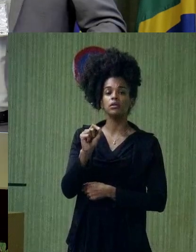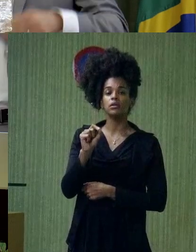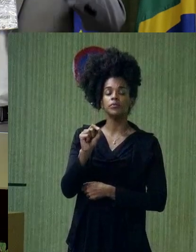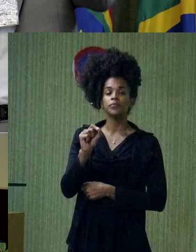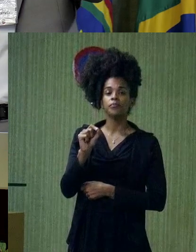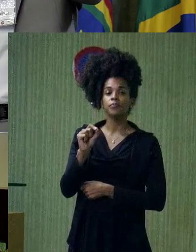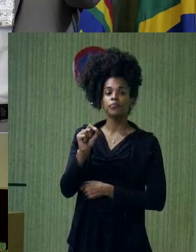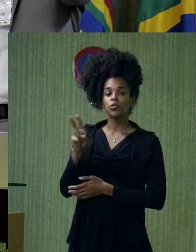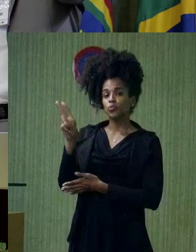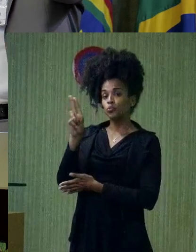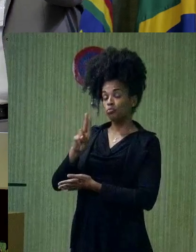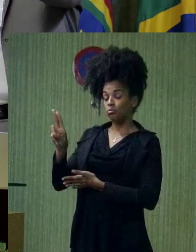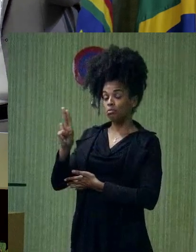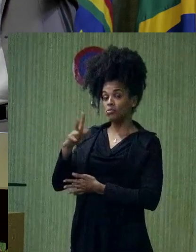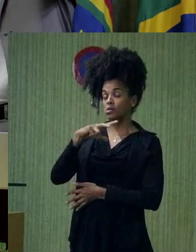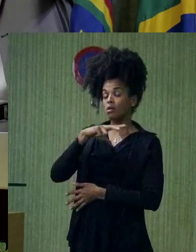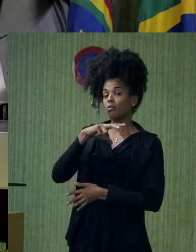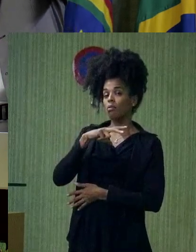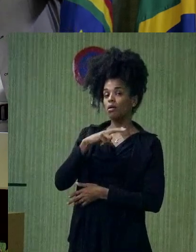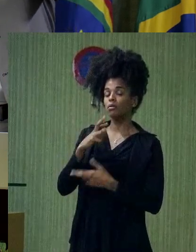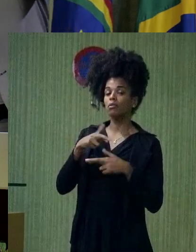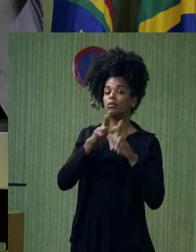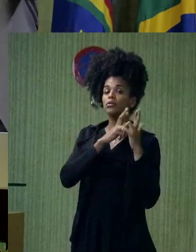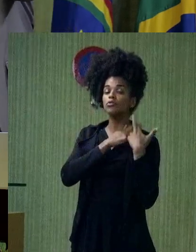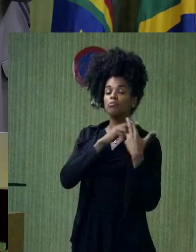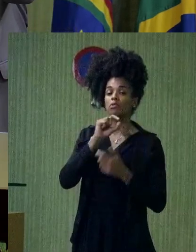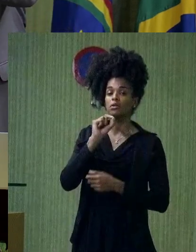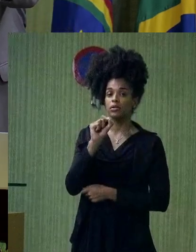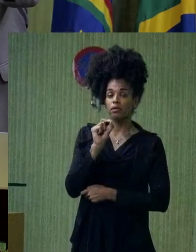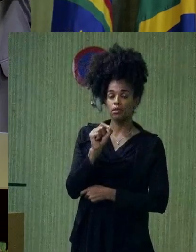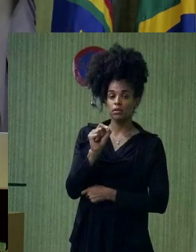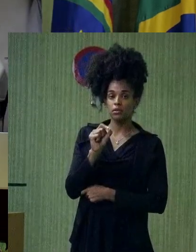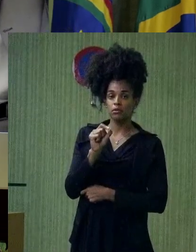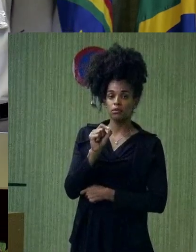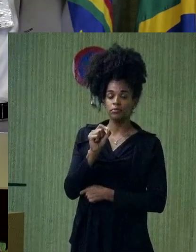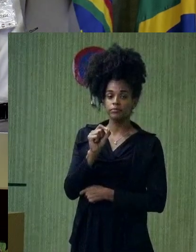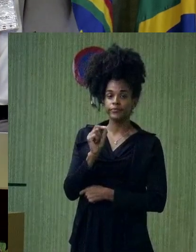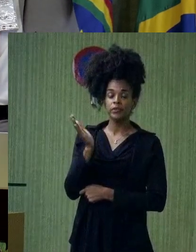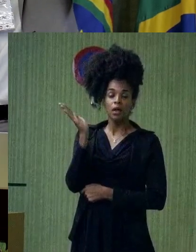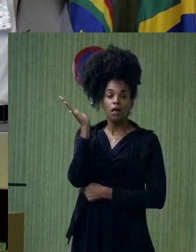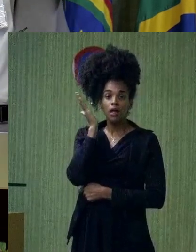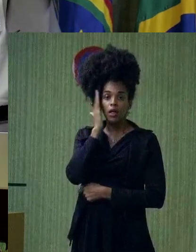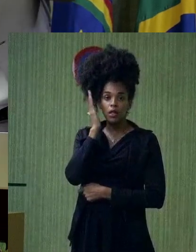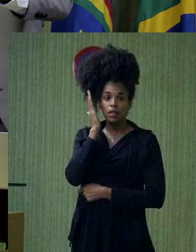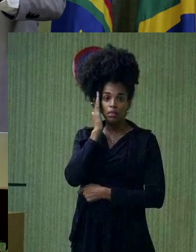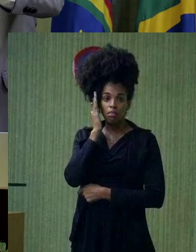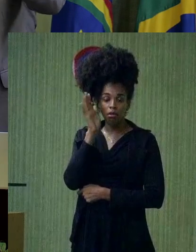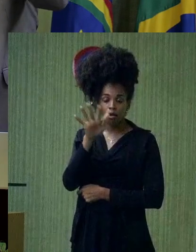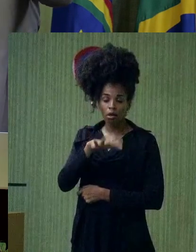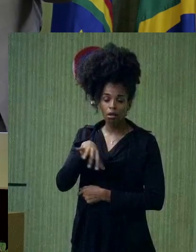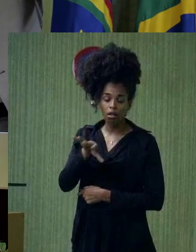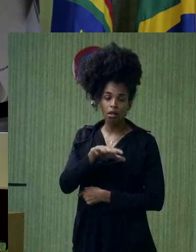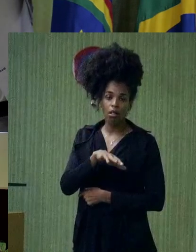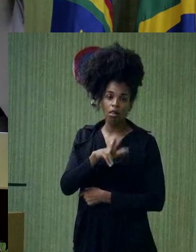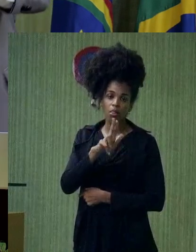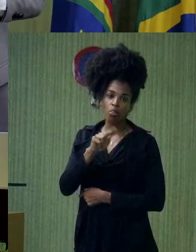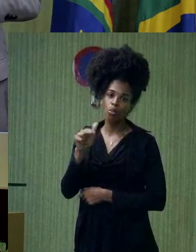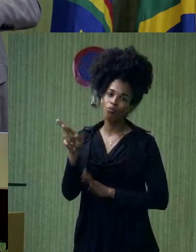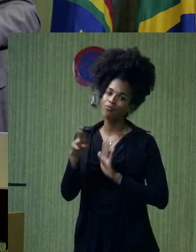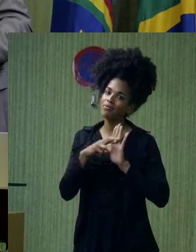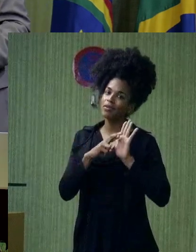vejam quem foi professor ou é professor de universidade particular sabe que é terra de ninguém no que se refere à